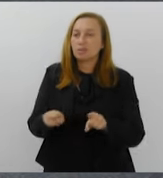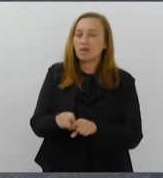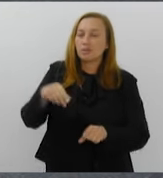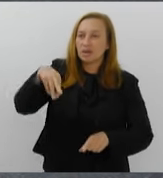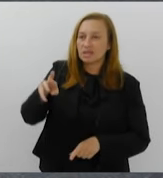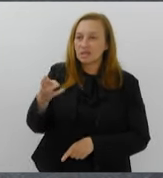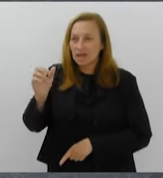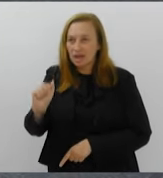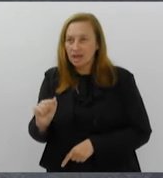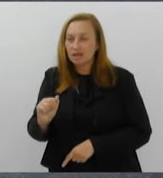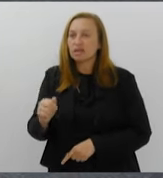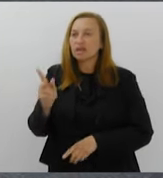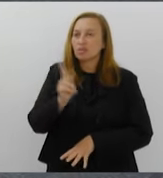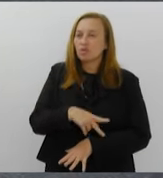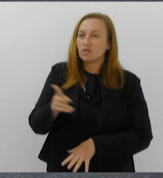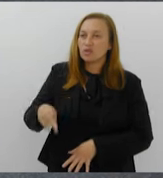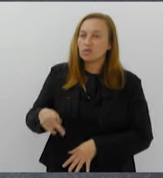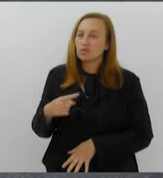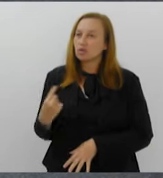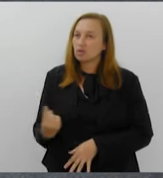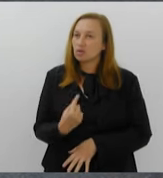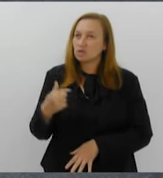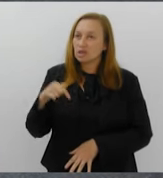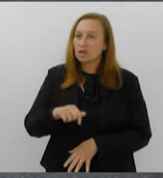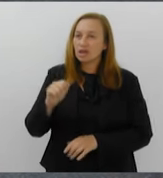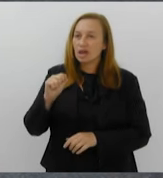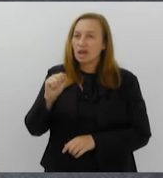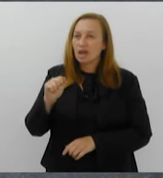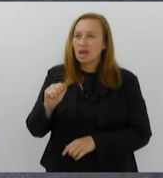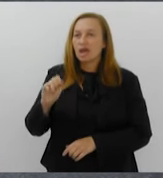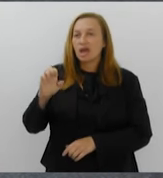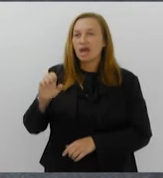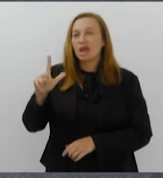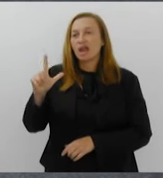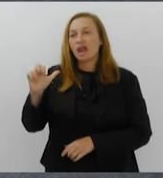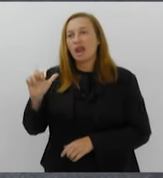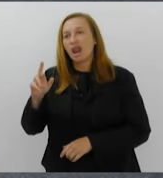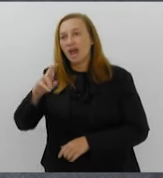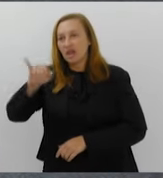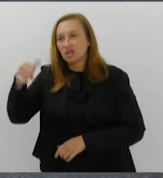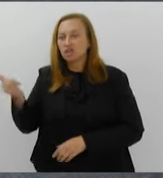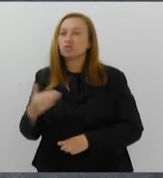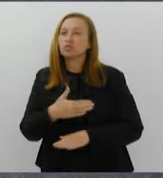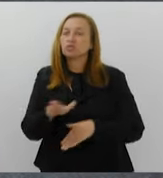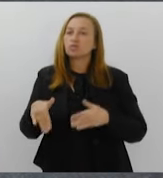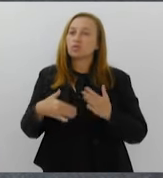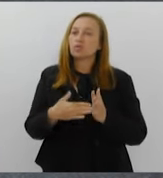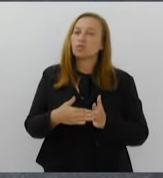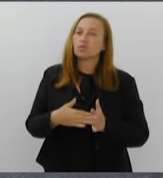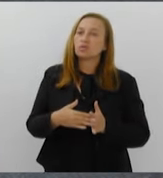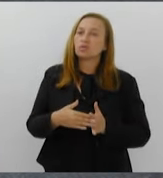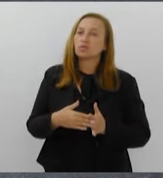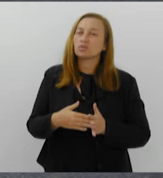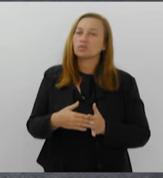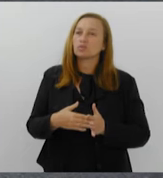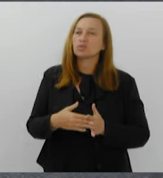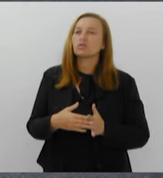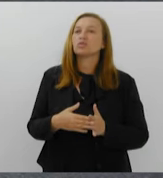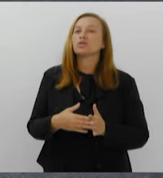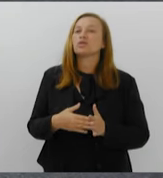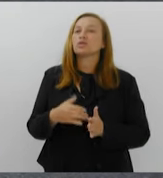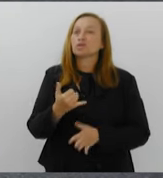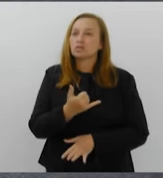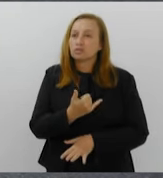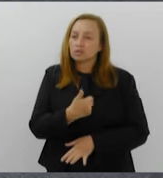Figueiredo, que é professora nossa aqui na ELERJ, todos da escola, todos de São João